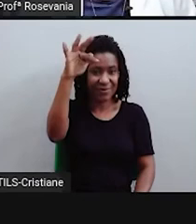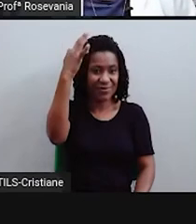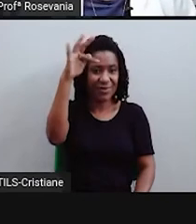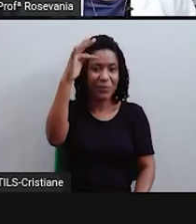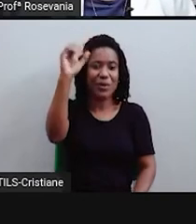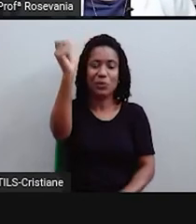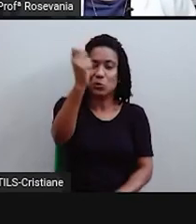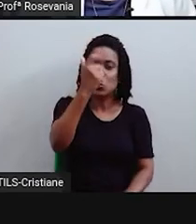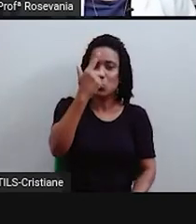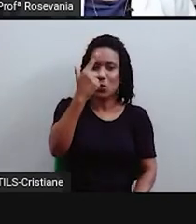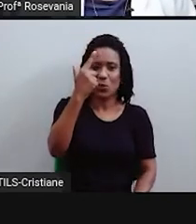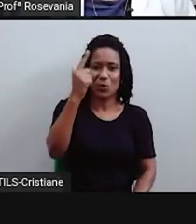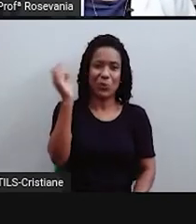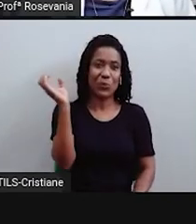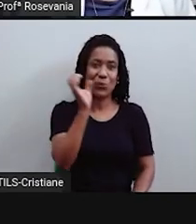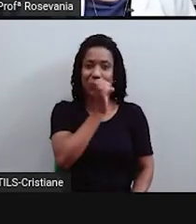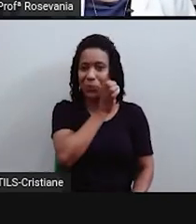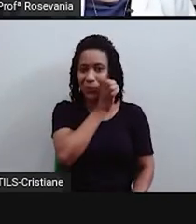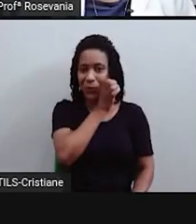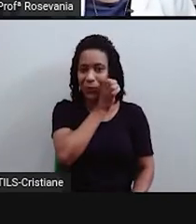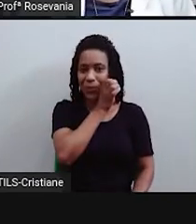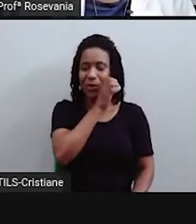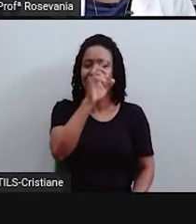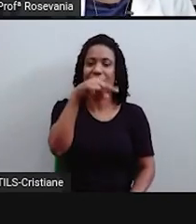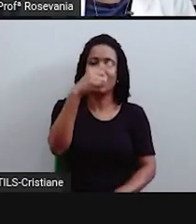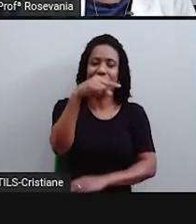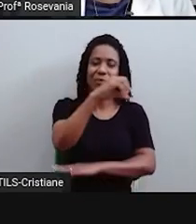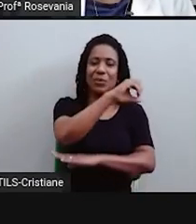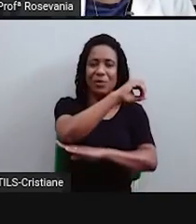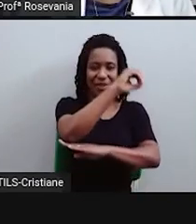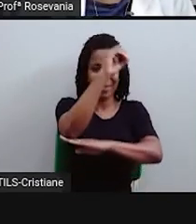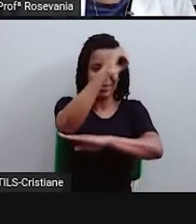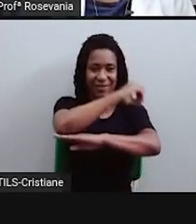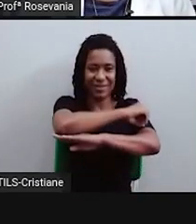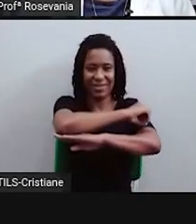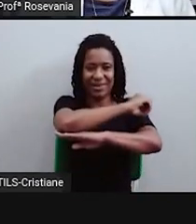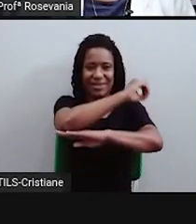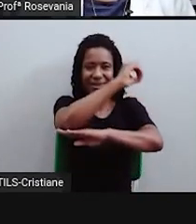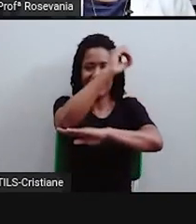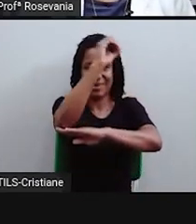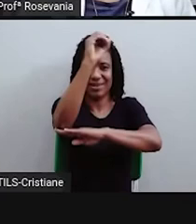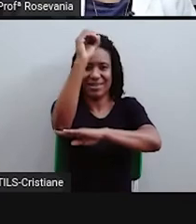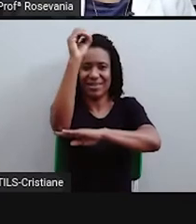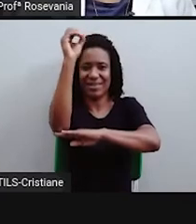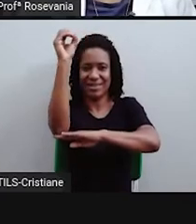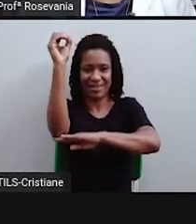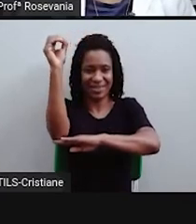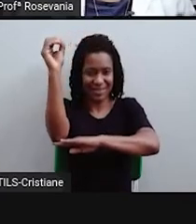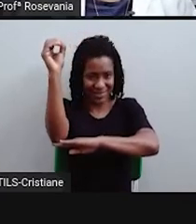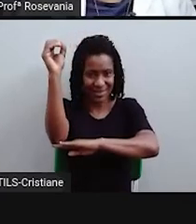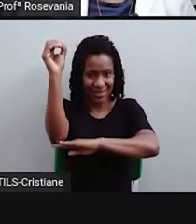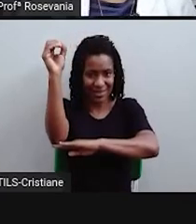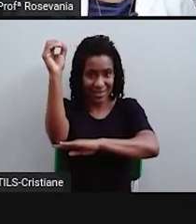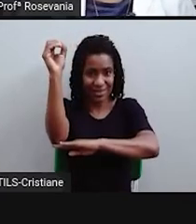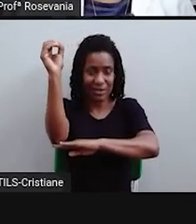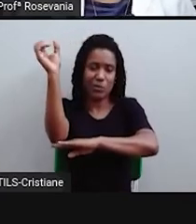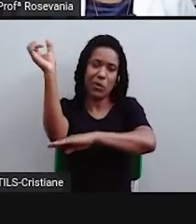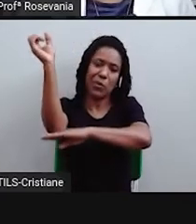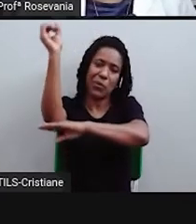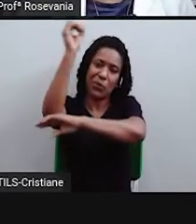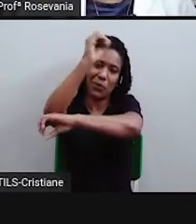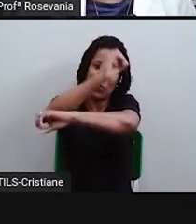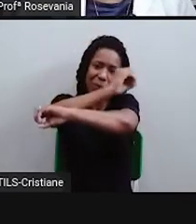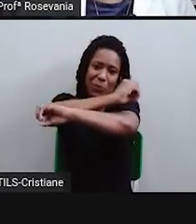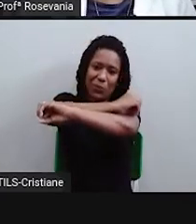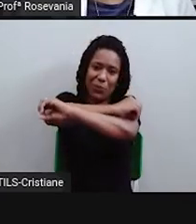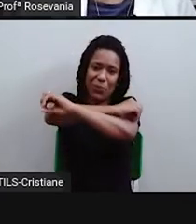passar das horas, a gente vai vendo que o sol vai baixando na linha do horizonte até ficar tudo escuro, que é o anoitecer.